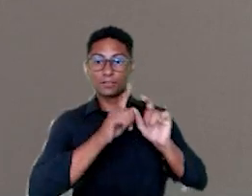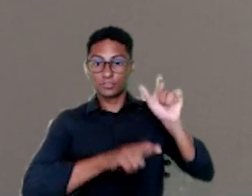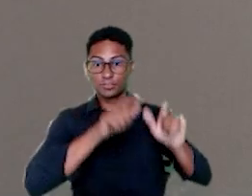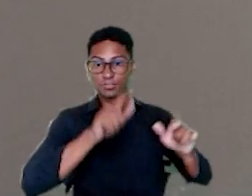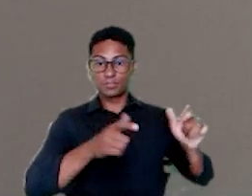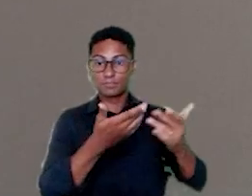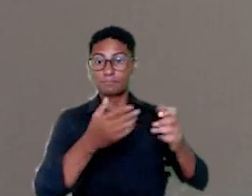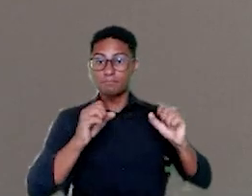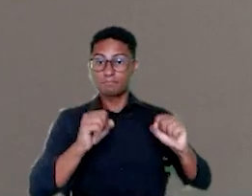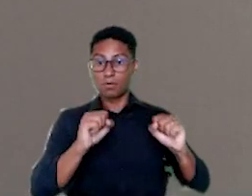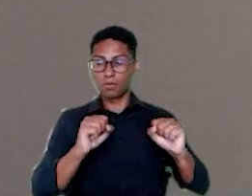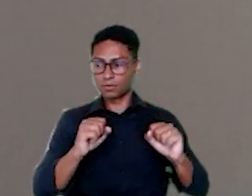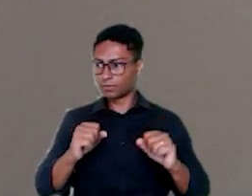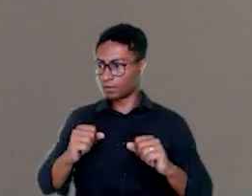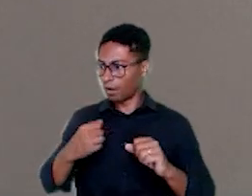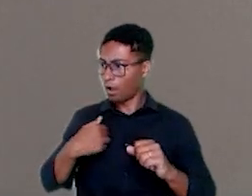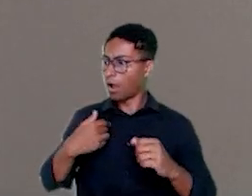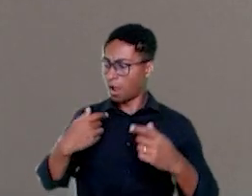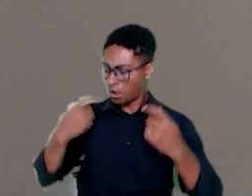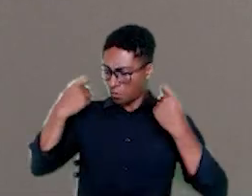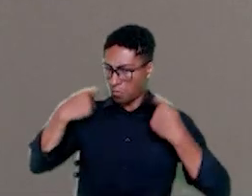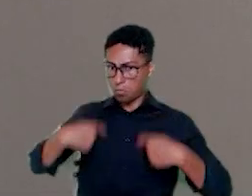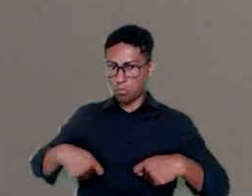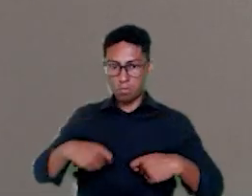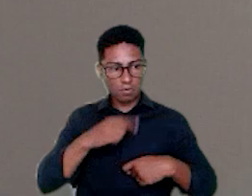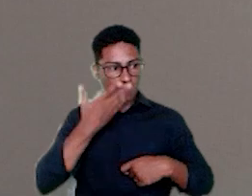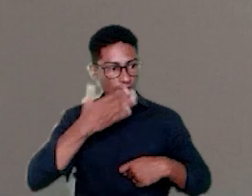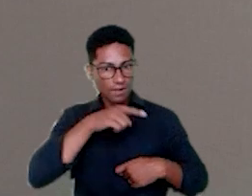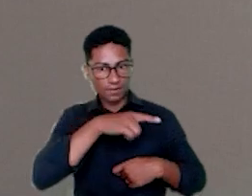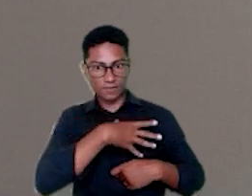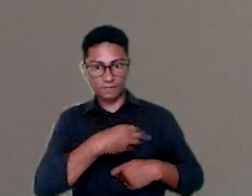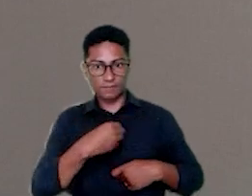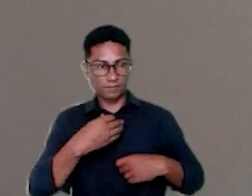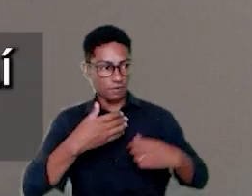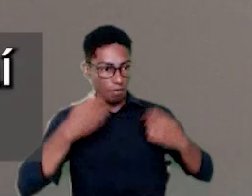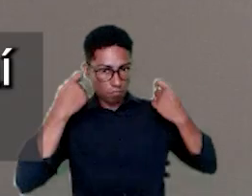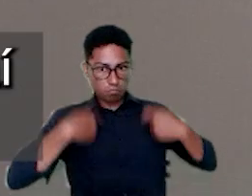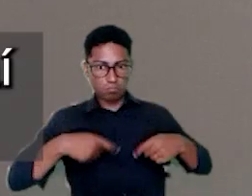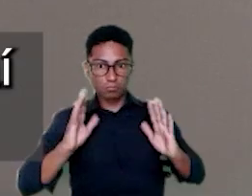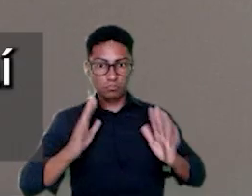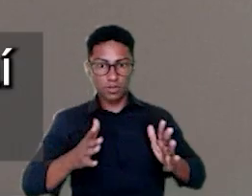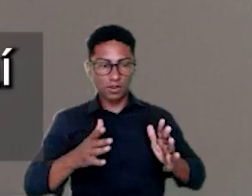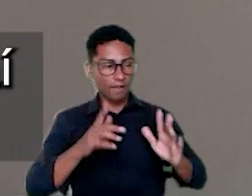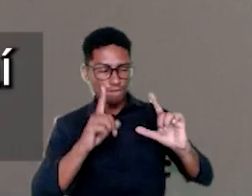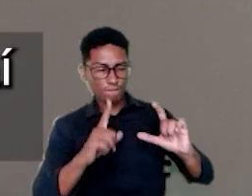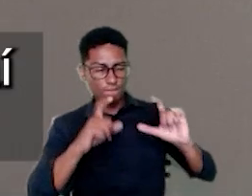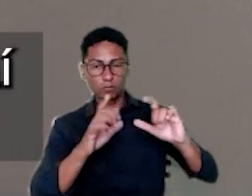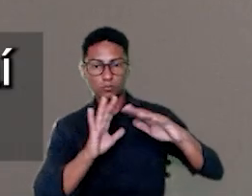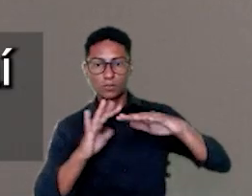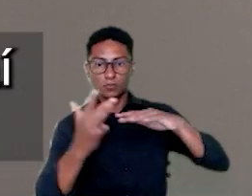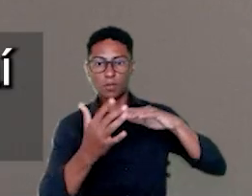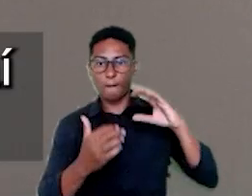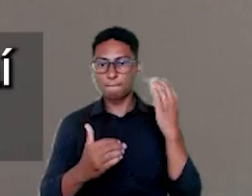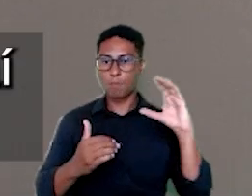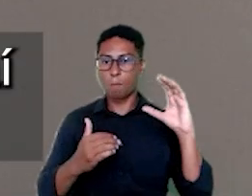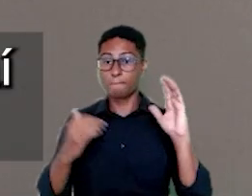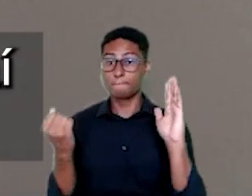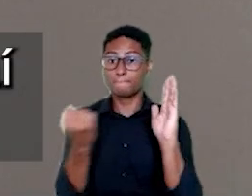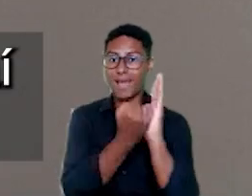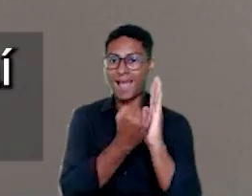a loja quando tiverem usando os seus produtos. Criar então, engajamento. Criar esse engajamento através, né, dessas